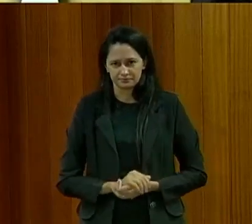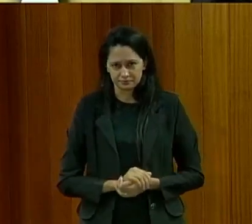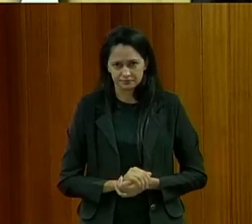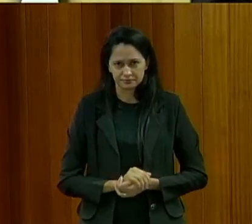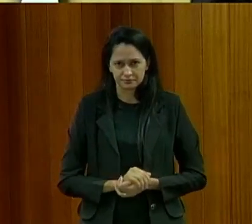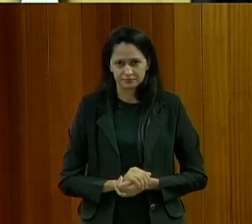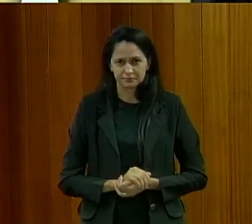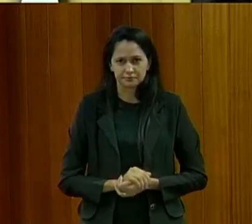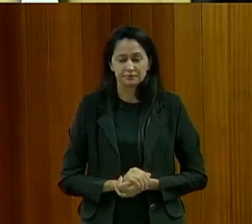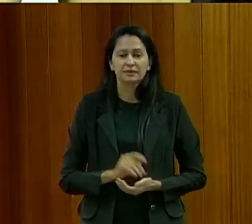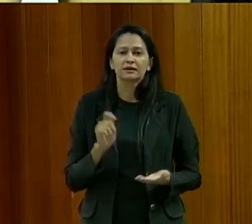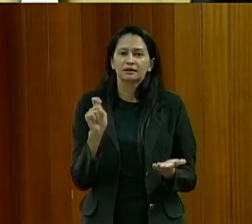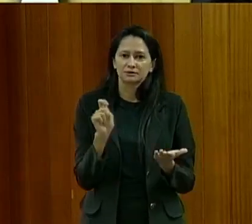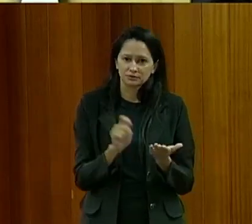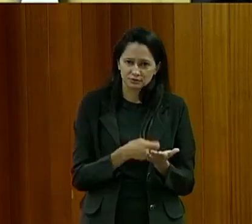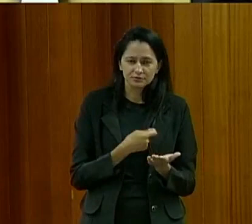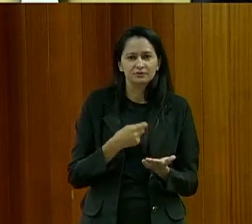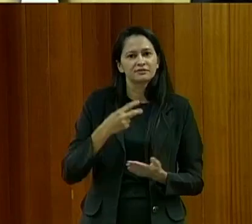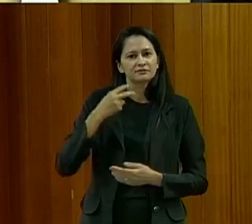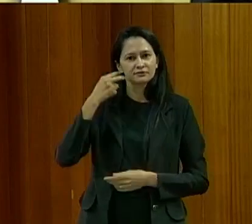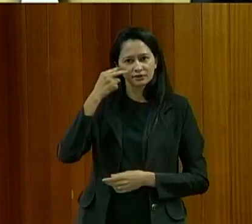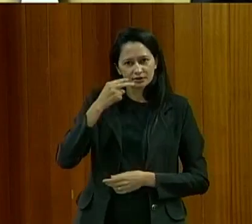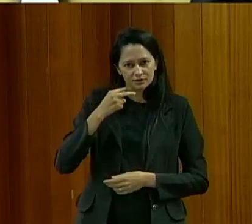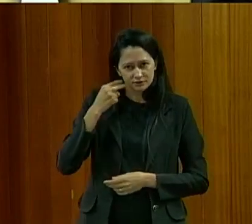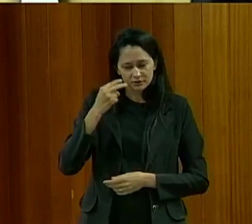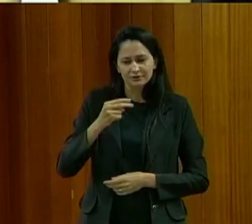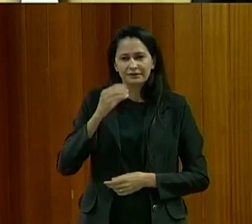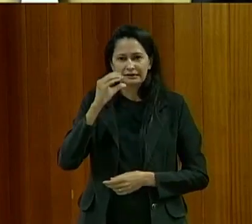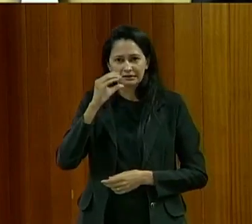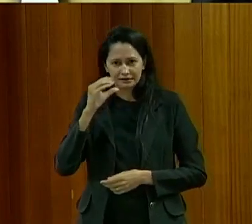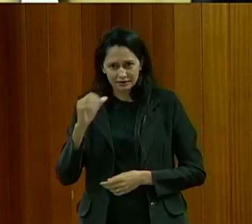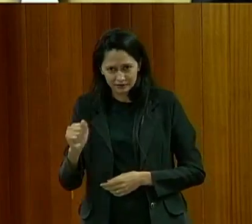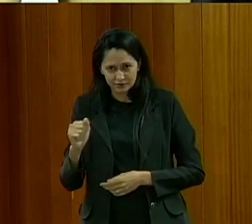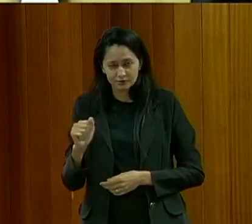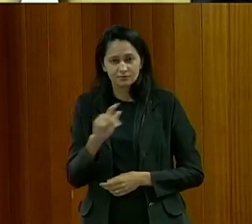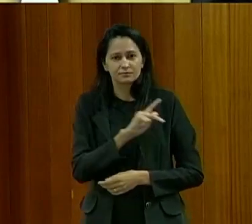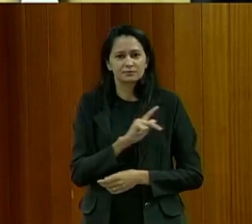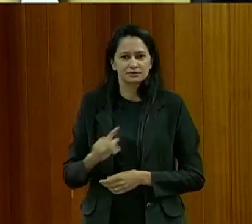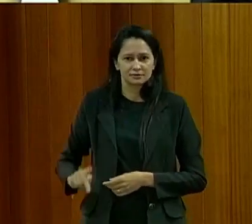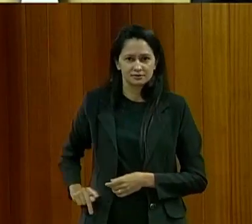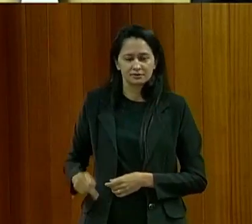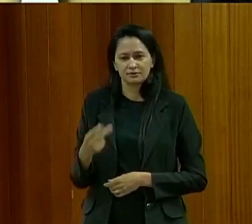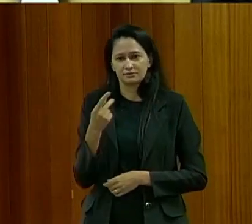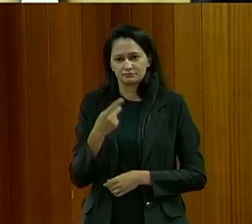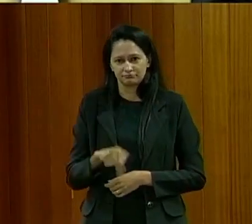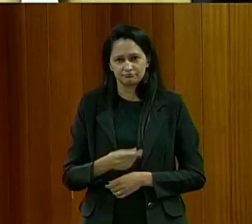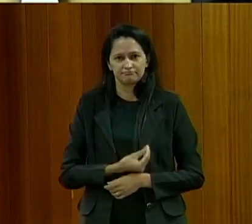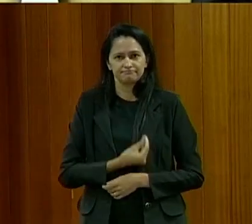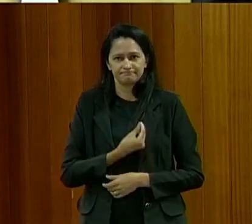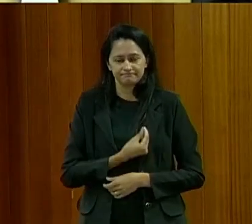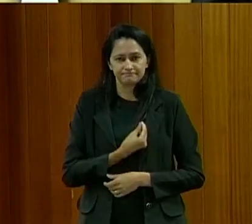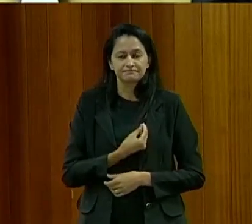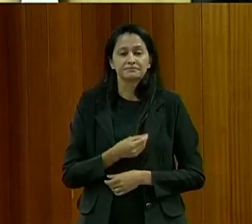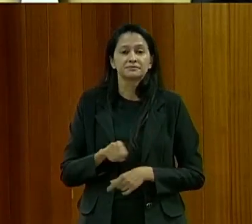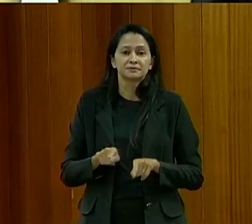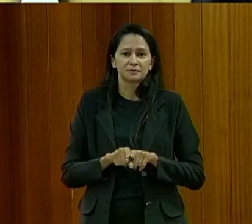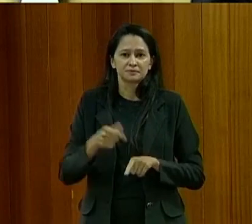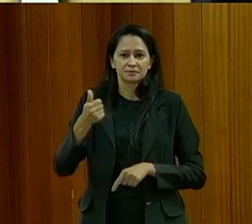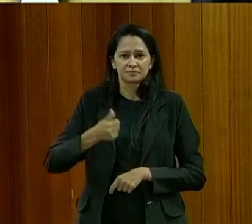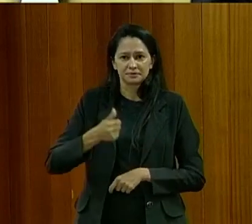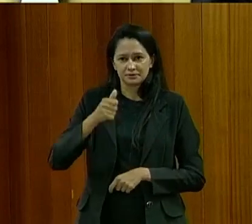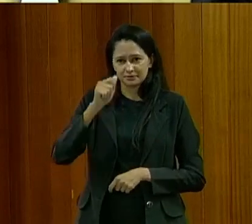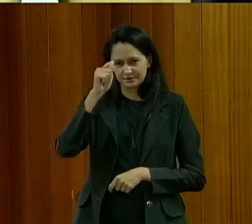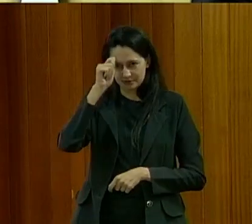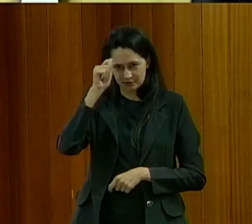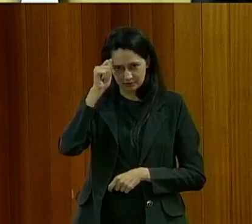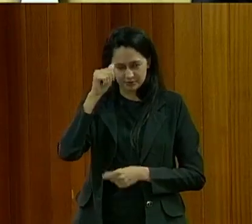interno, sendo assinado pelo vereador Clécio Alves, presidente em exercício, Anselmo Pereira, primeiro secretário, e